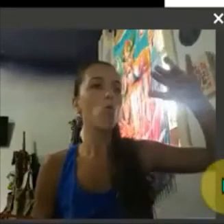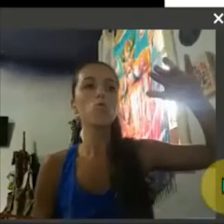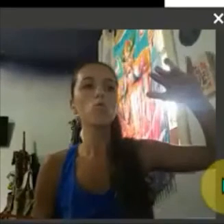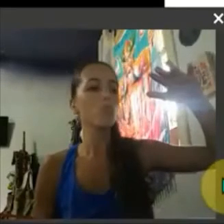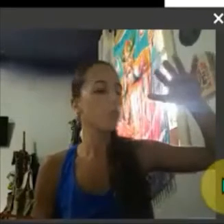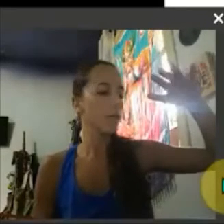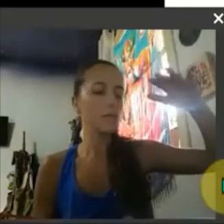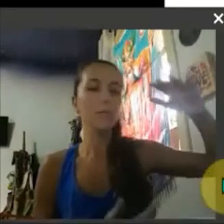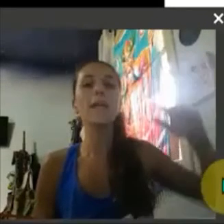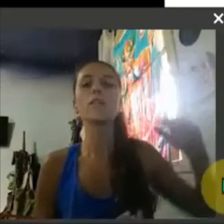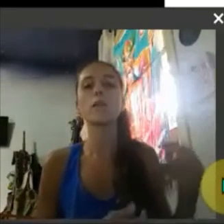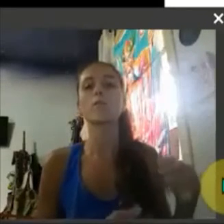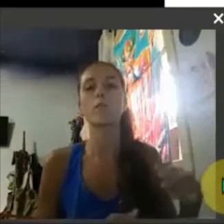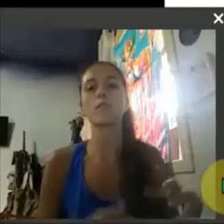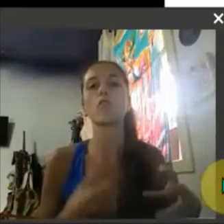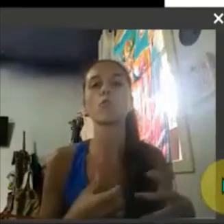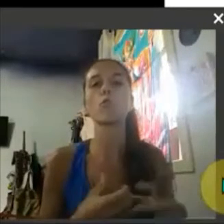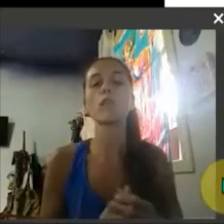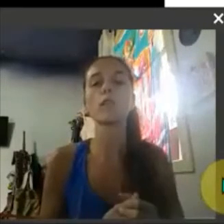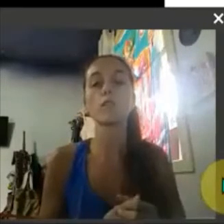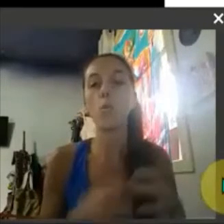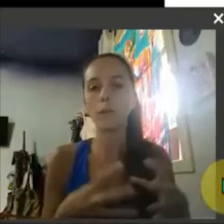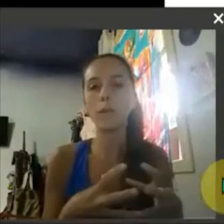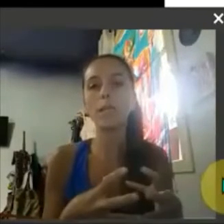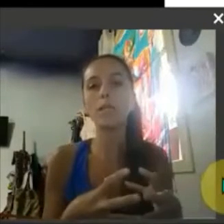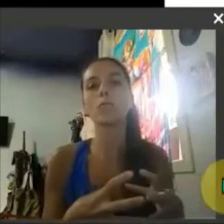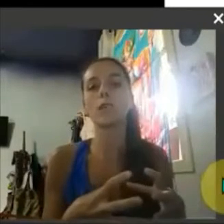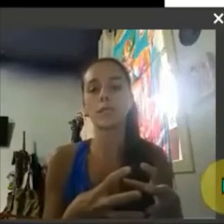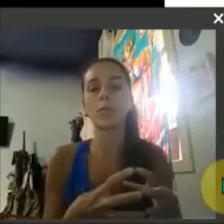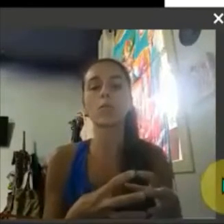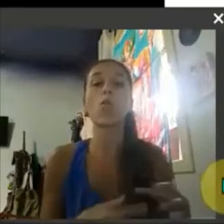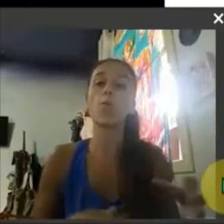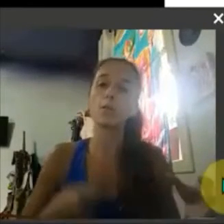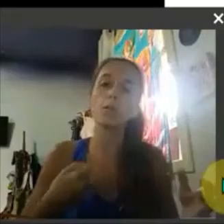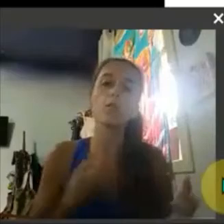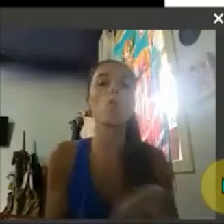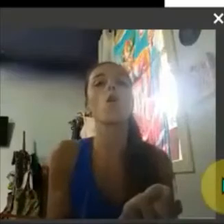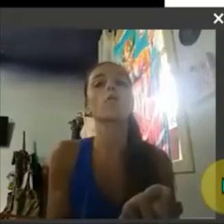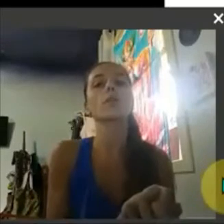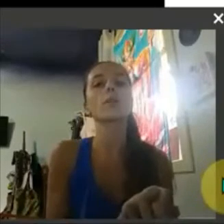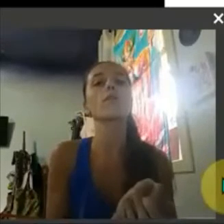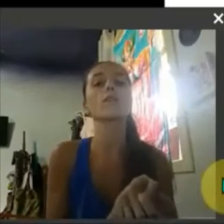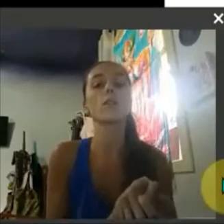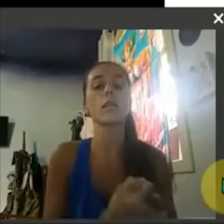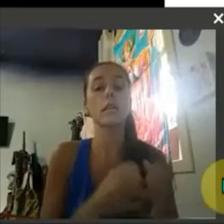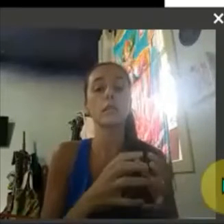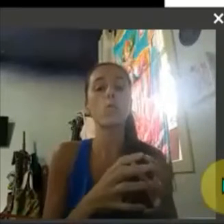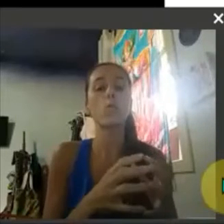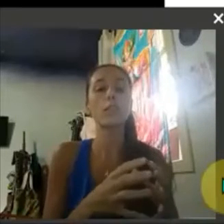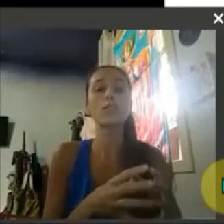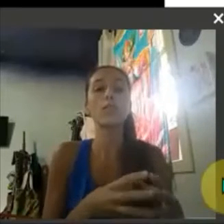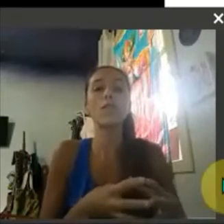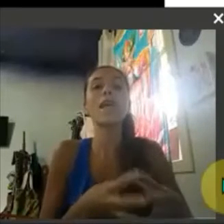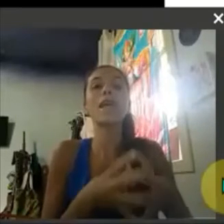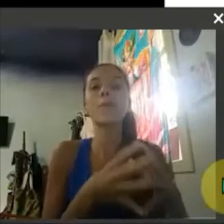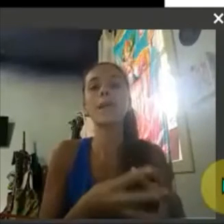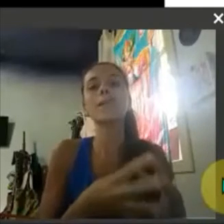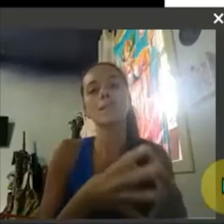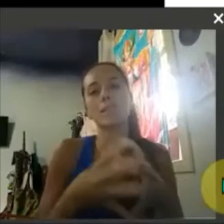com um recipiente mesmo, né? CO2 comprimido, gás carbônico comprimido, eles colocam na cerveja. Então, o processo